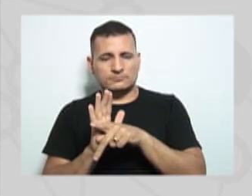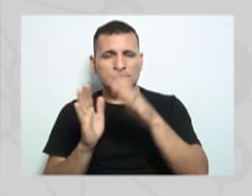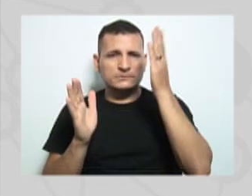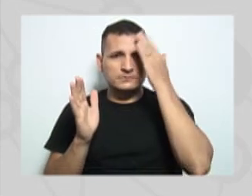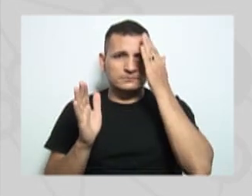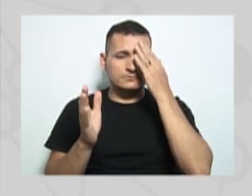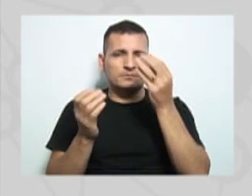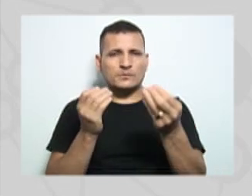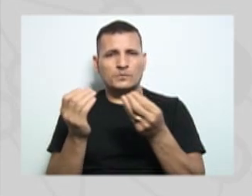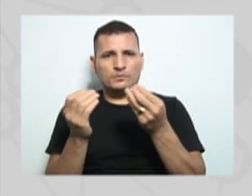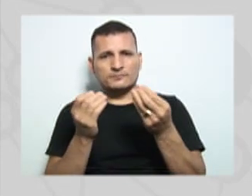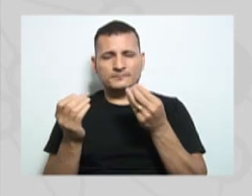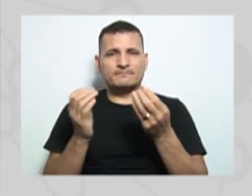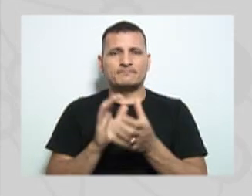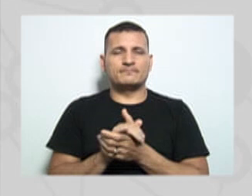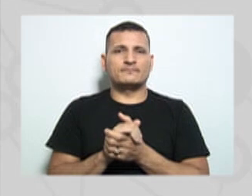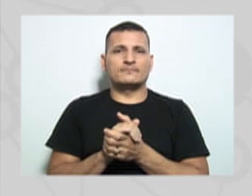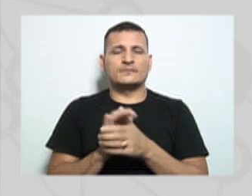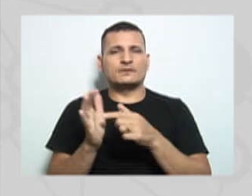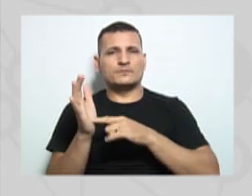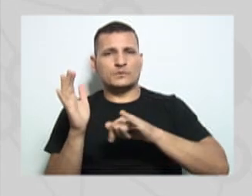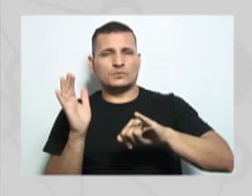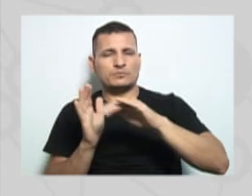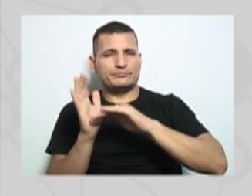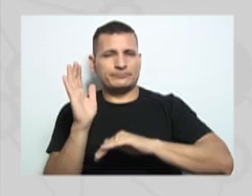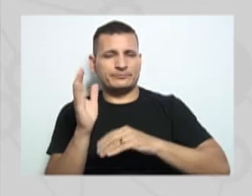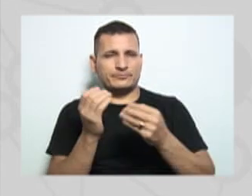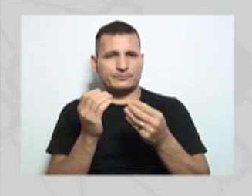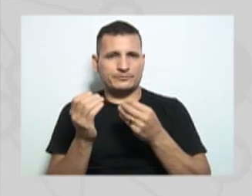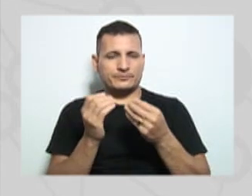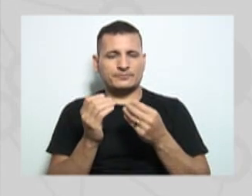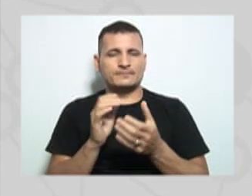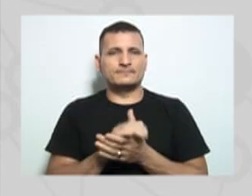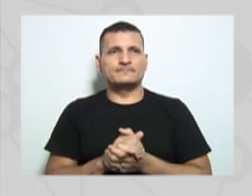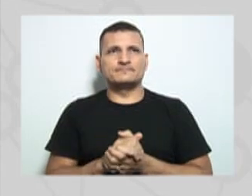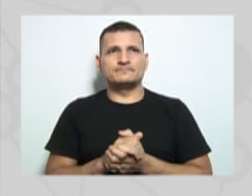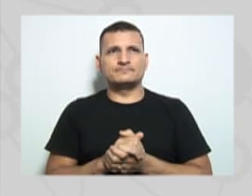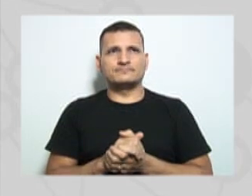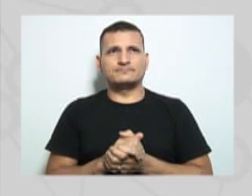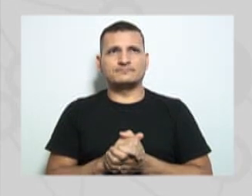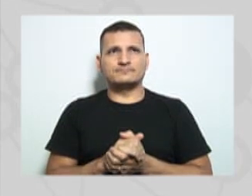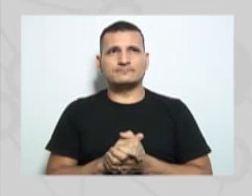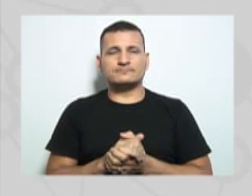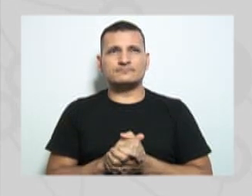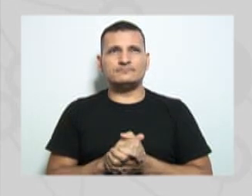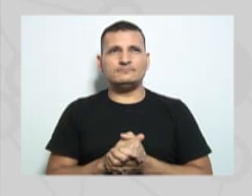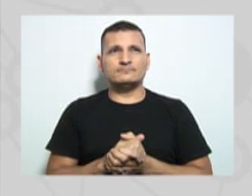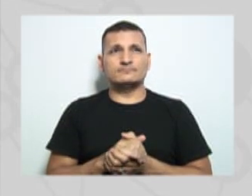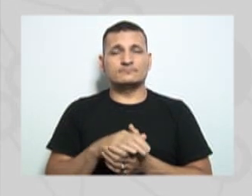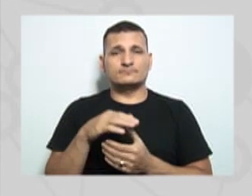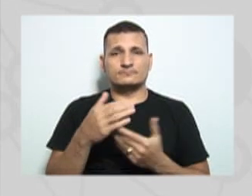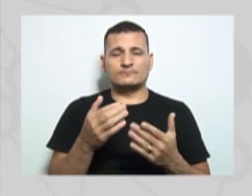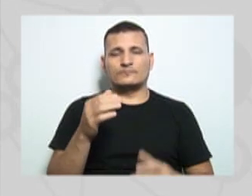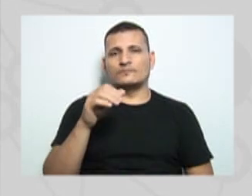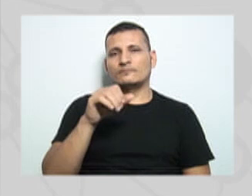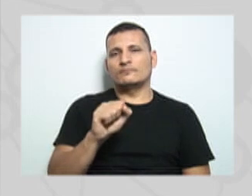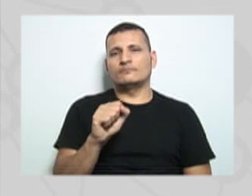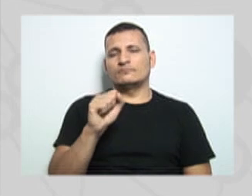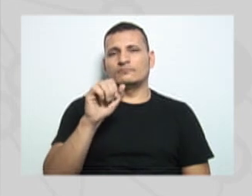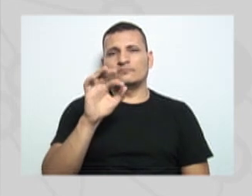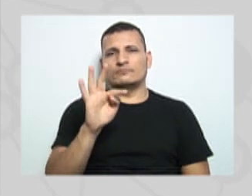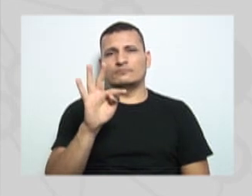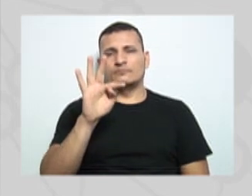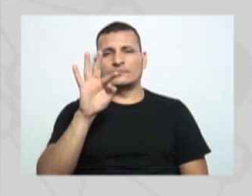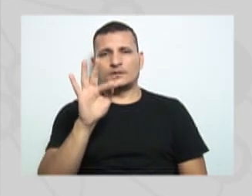saber como é feito a tributação no município. Vamos continuar. Nesse sentido, o Supremo Tribunal Federal já